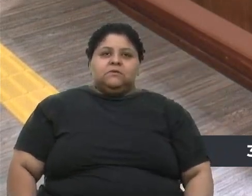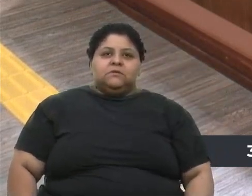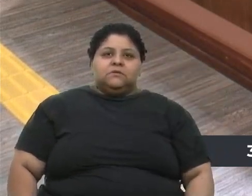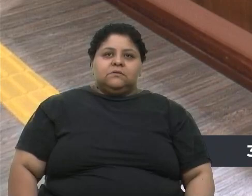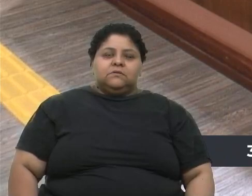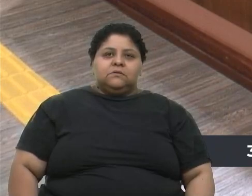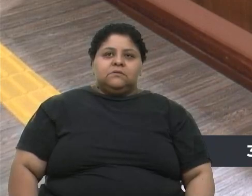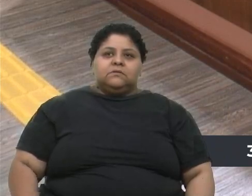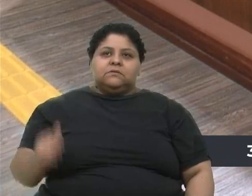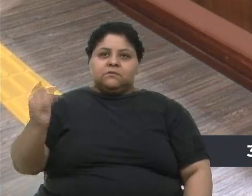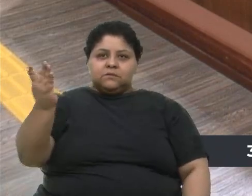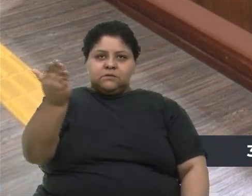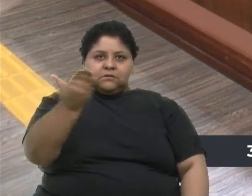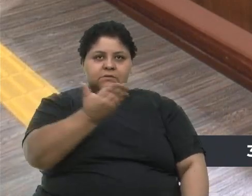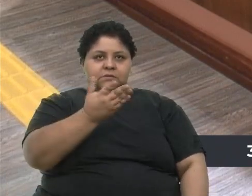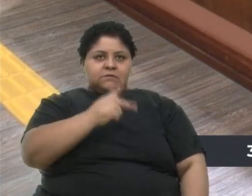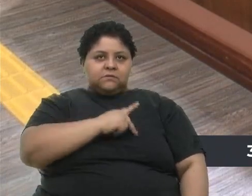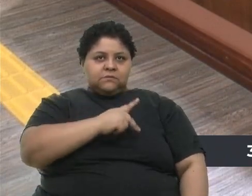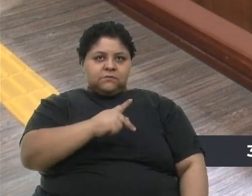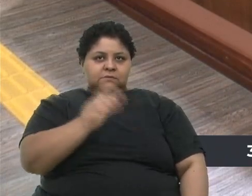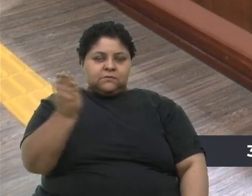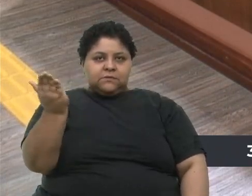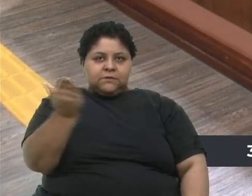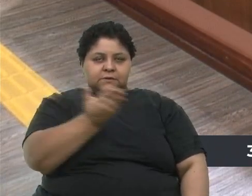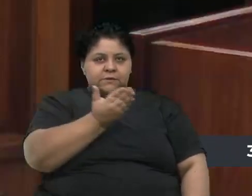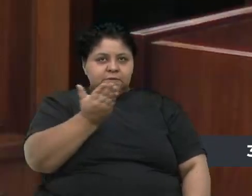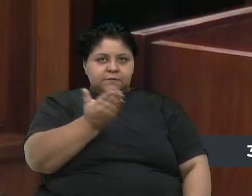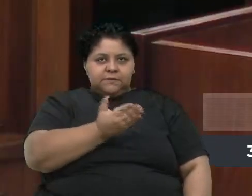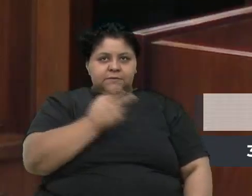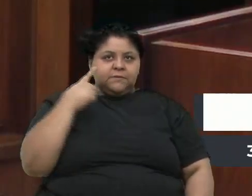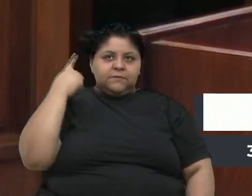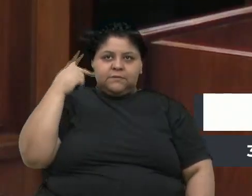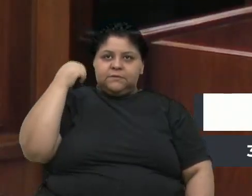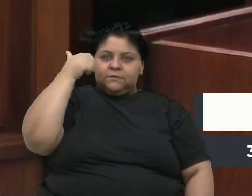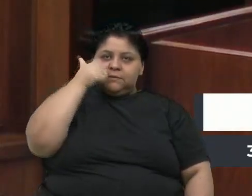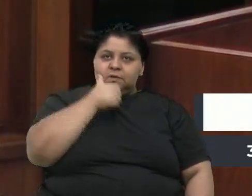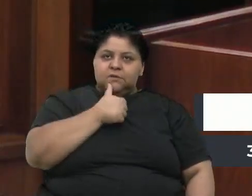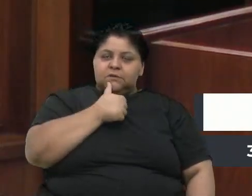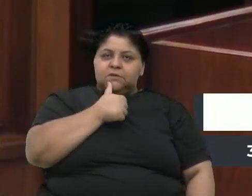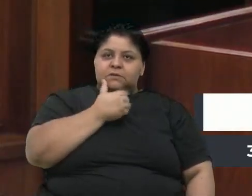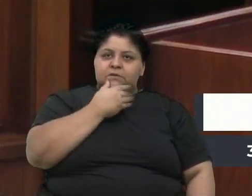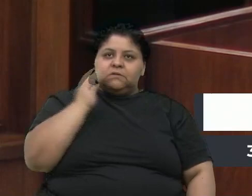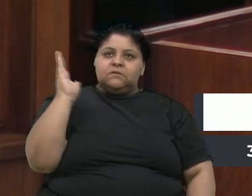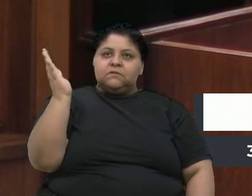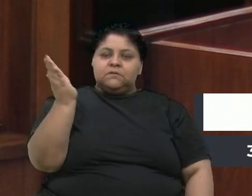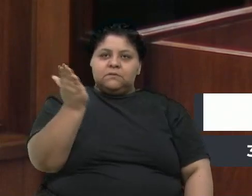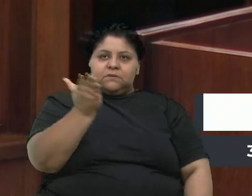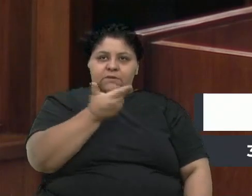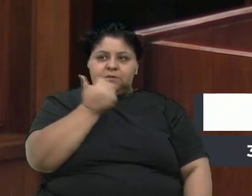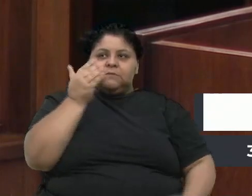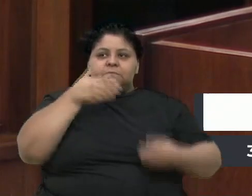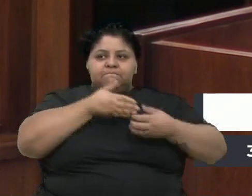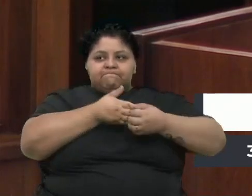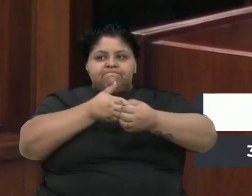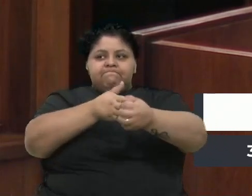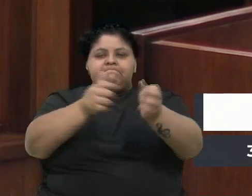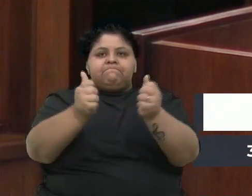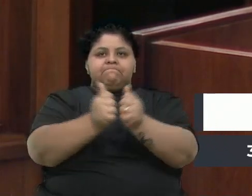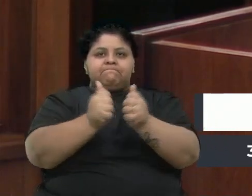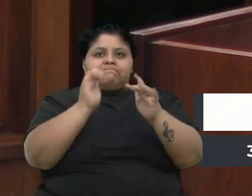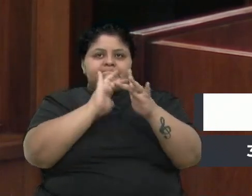Senhor presidente, nobres pares, colegas vereadores, a todos aqueles que nos acompanham através das